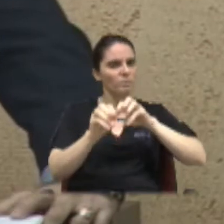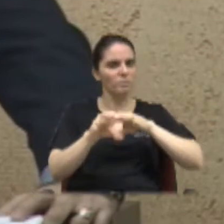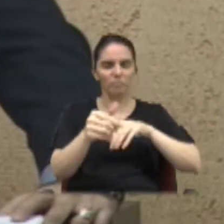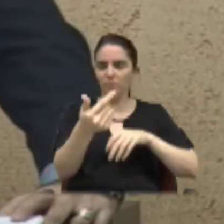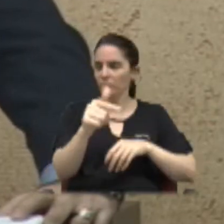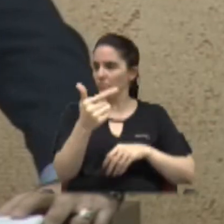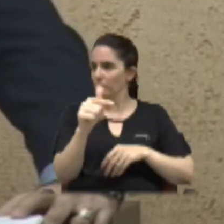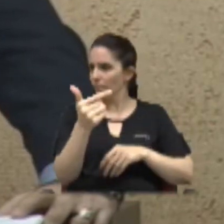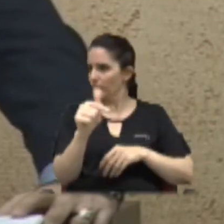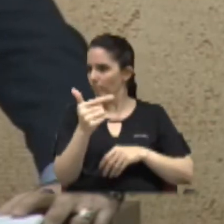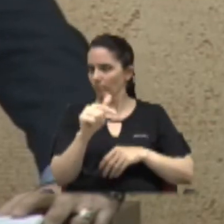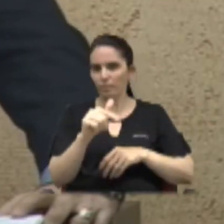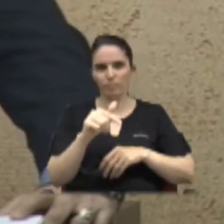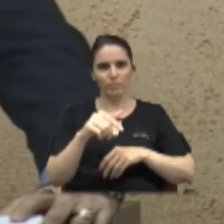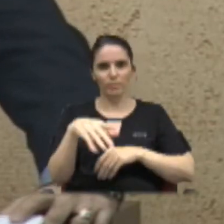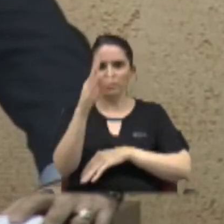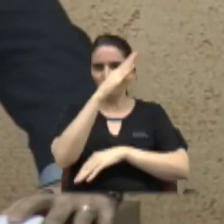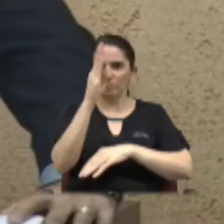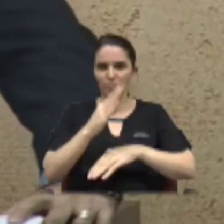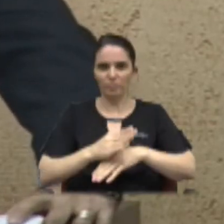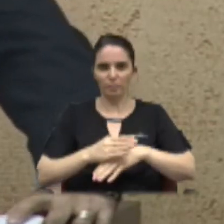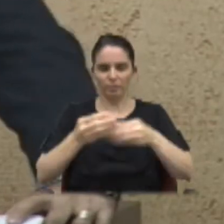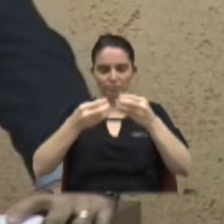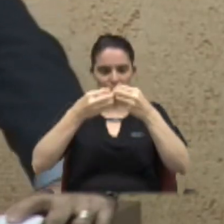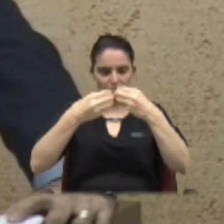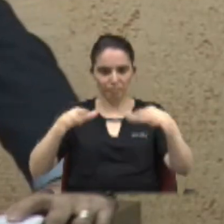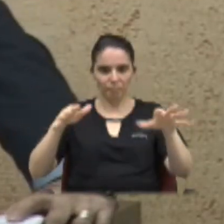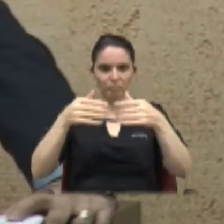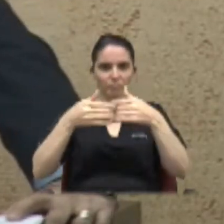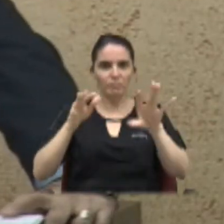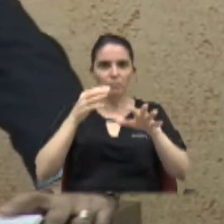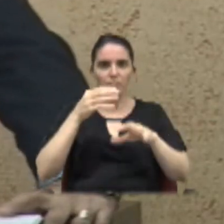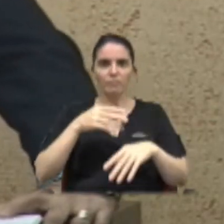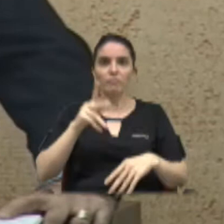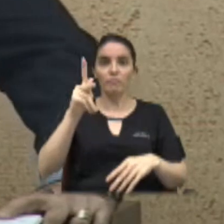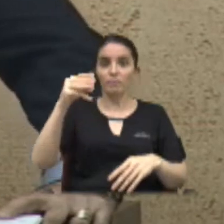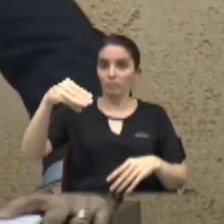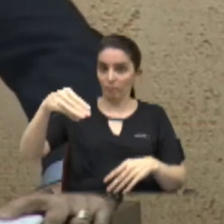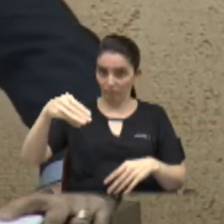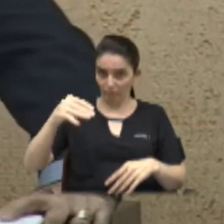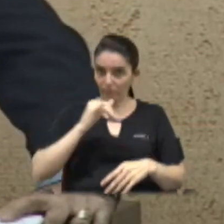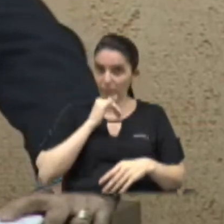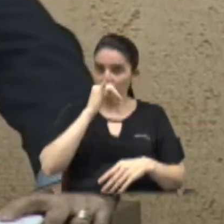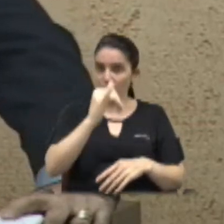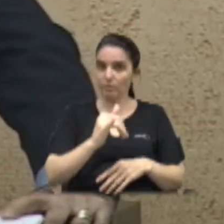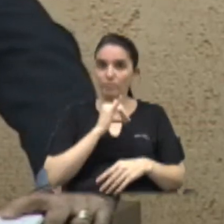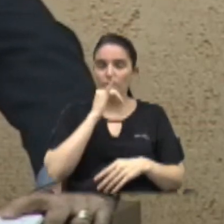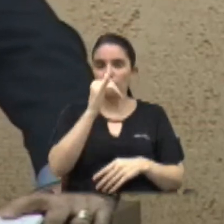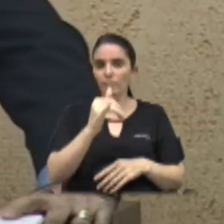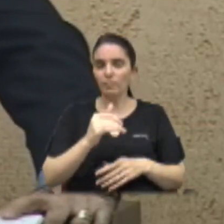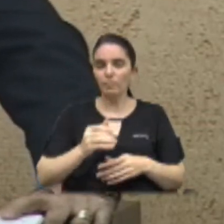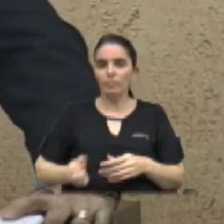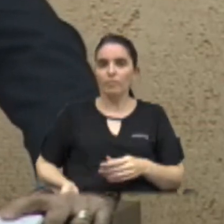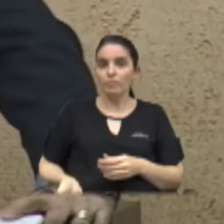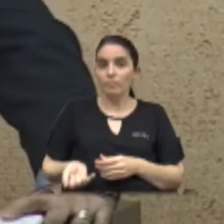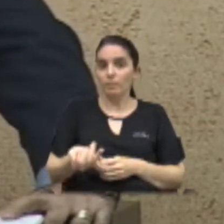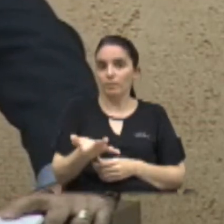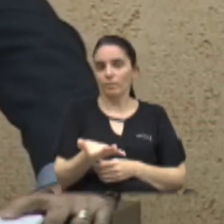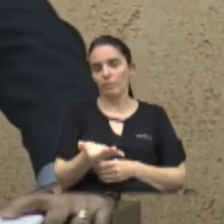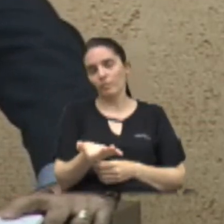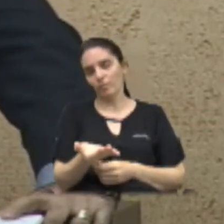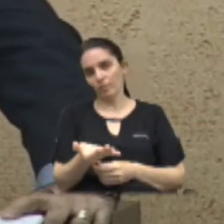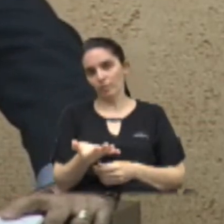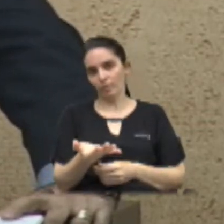de desordem, uma polícia que infelizmente, recentemente, foi divulgado que se gastou